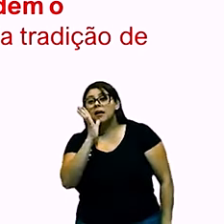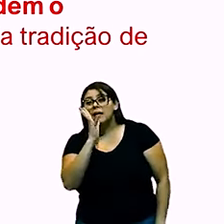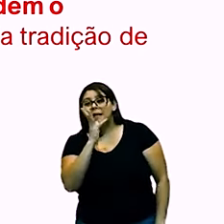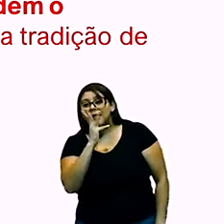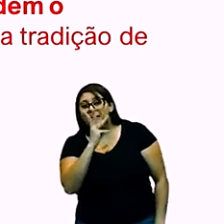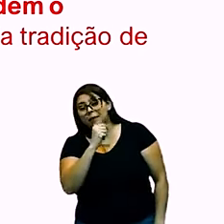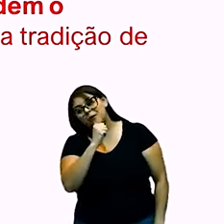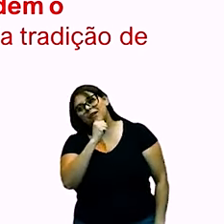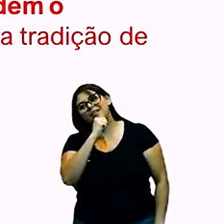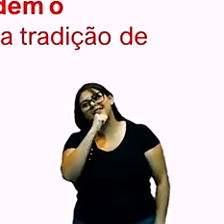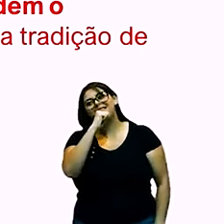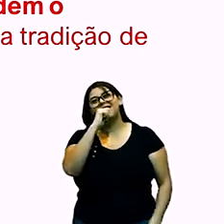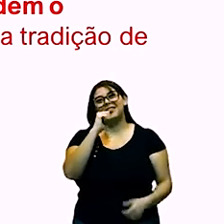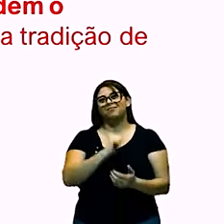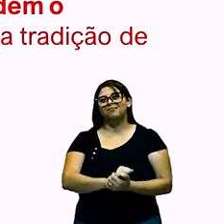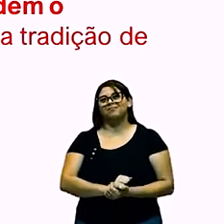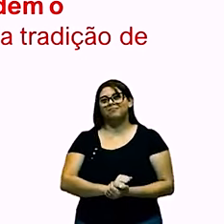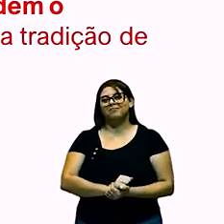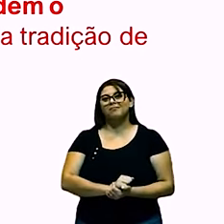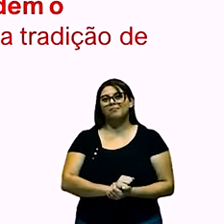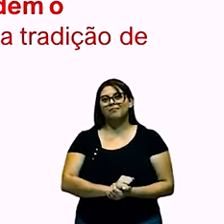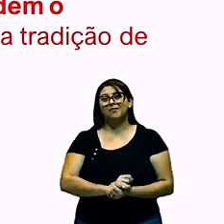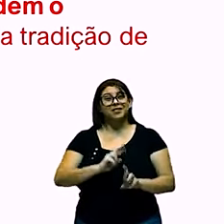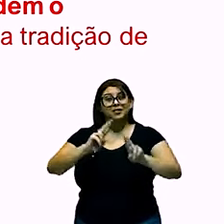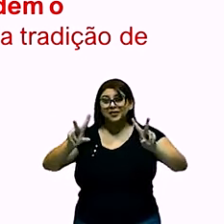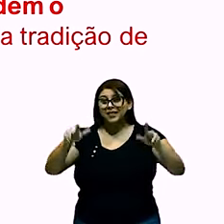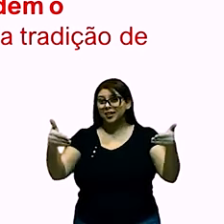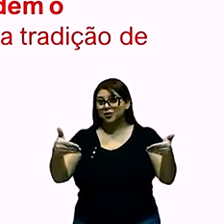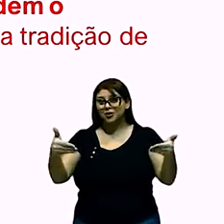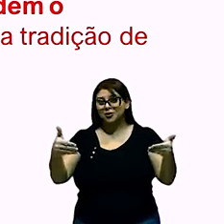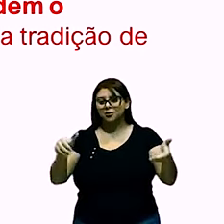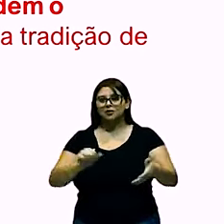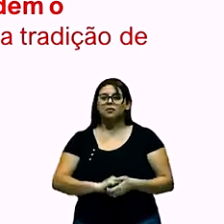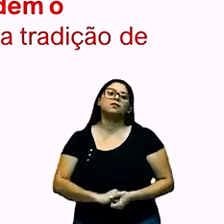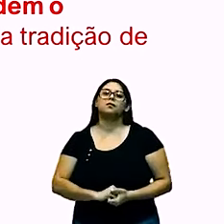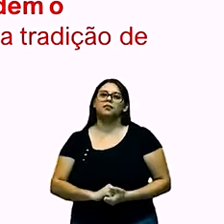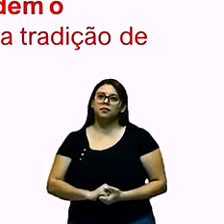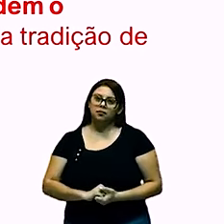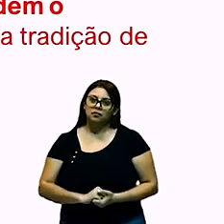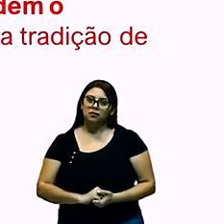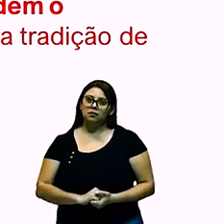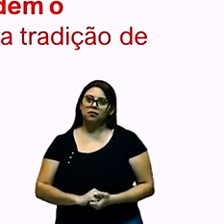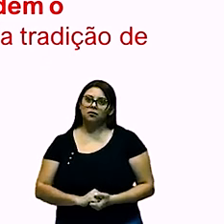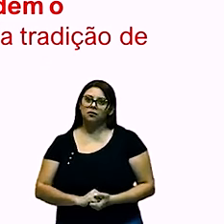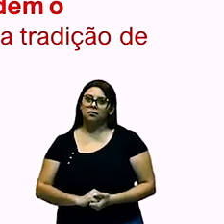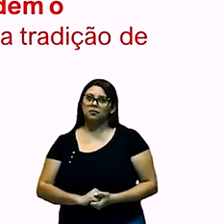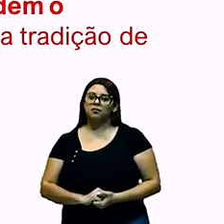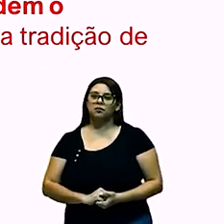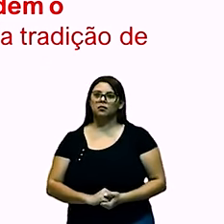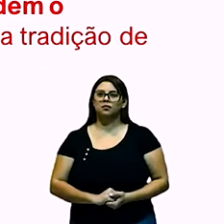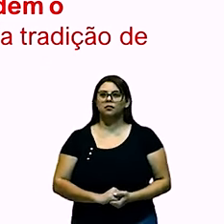Década de 90, eu estava numa igreja, uma Santa Ceia, um domingo pela manhã, e aí eu já achei estranho, porque não tinha